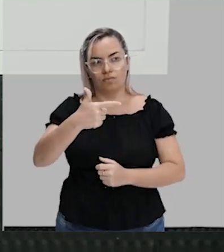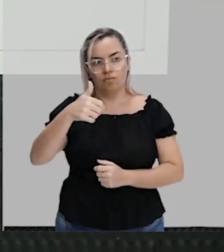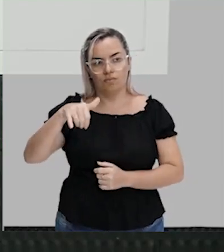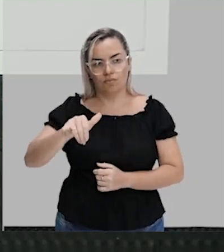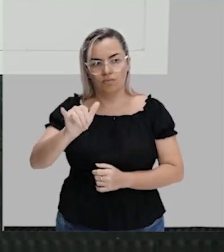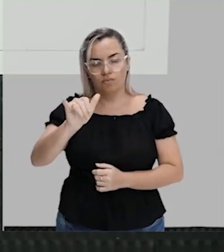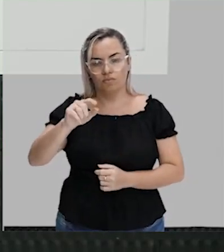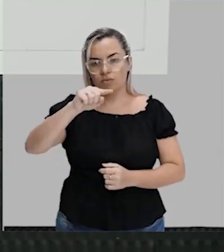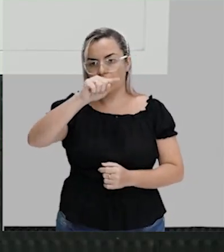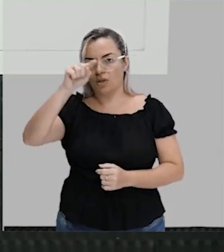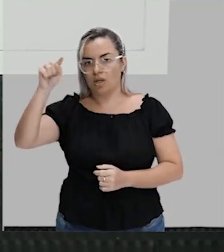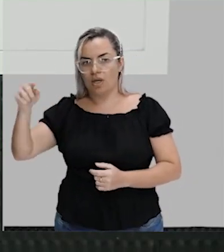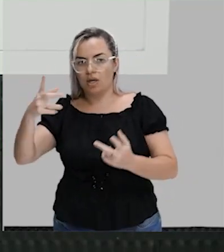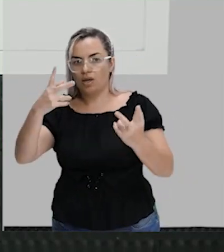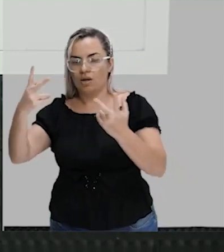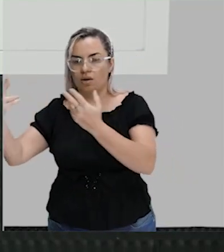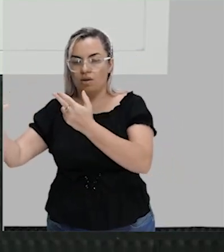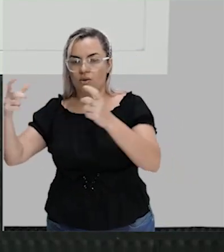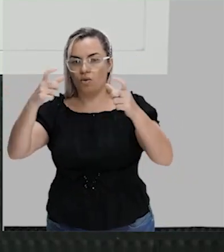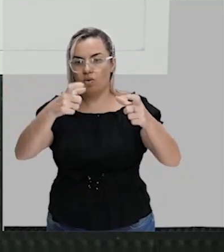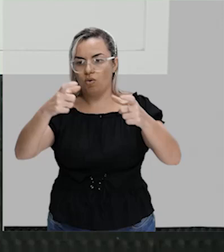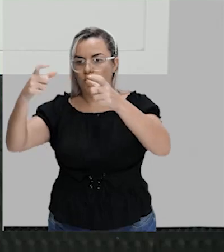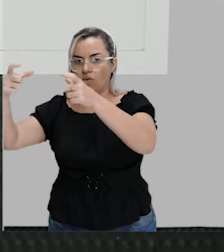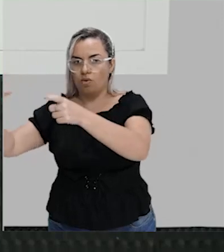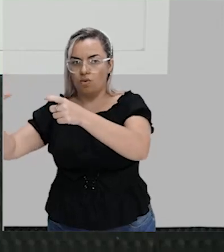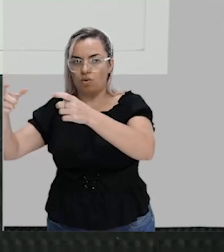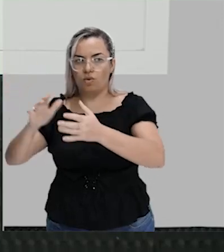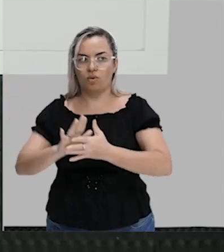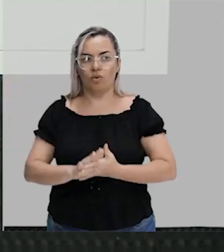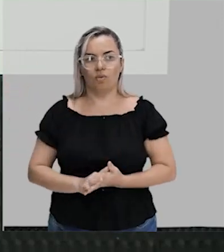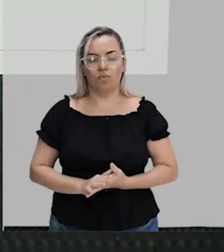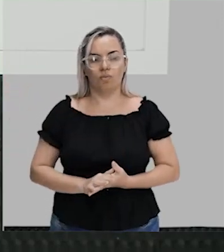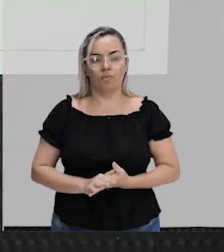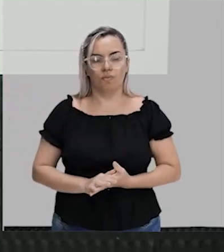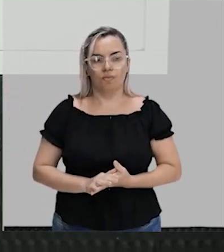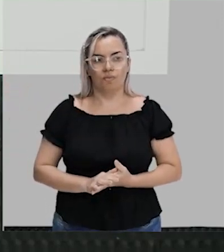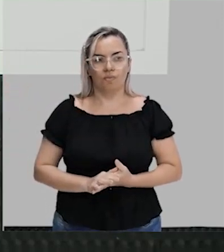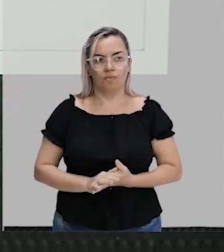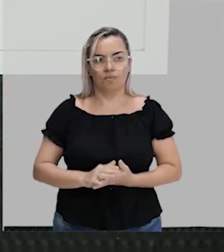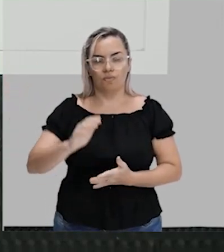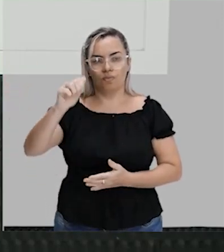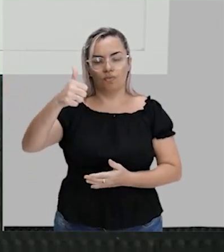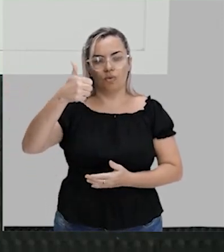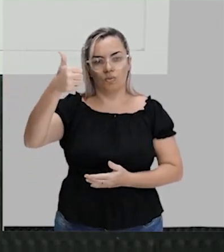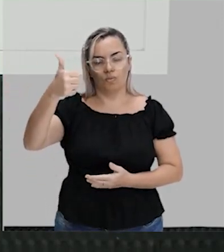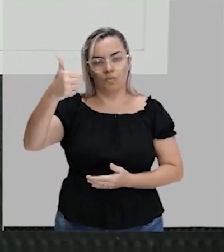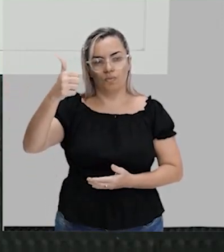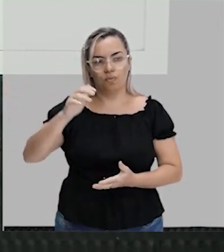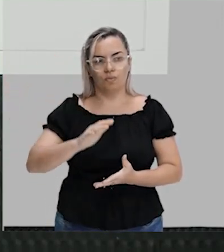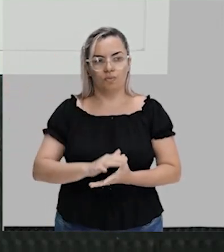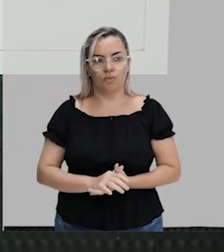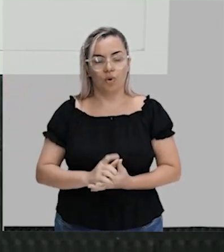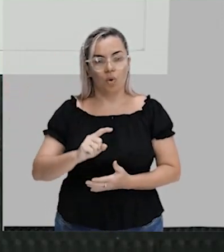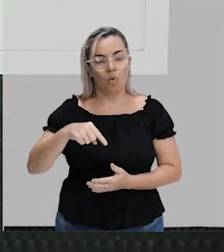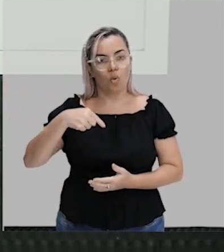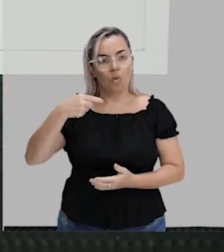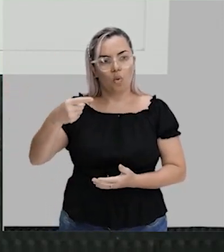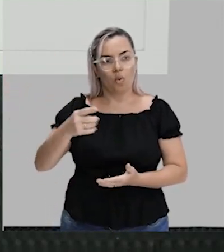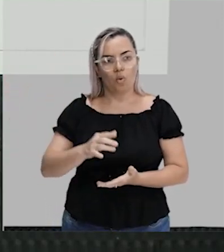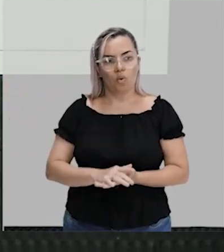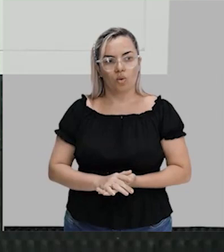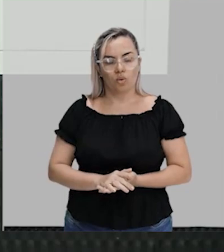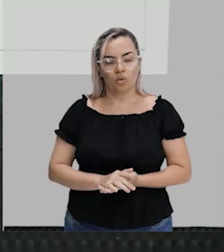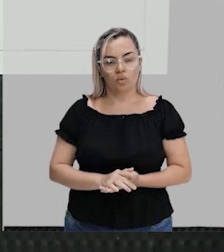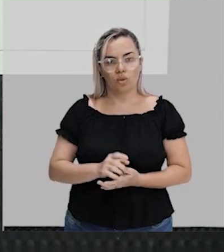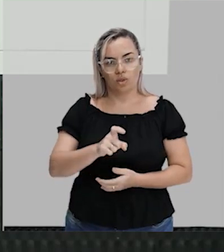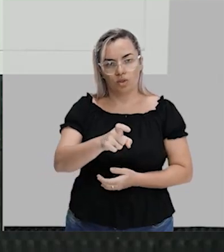esse cara aqui tá na mesma posição desse carinha aqui ó certo o outro elemento x